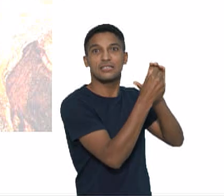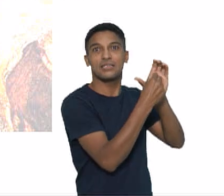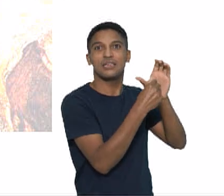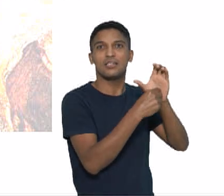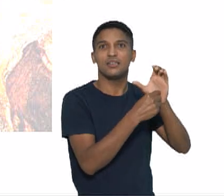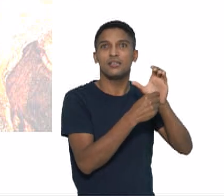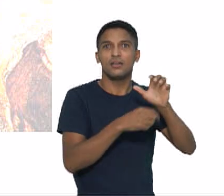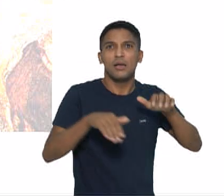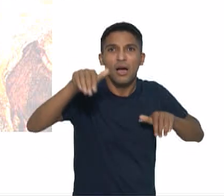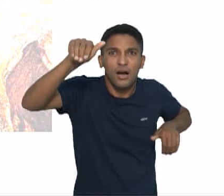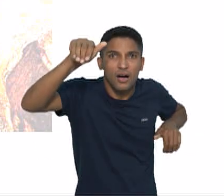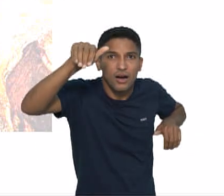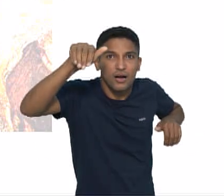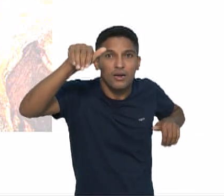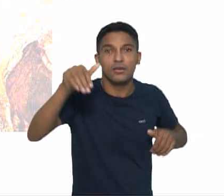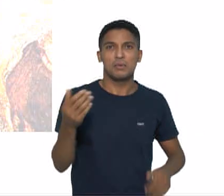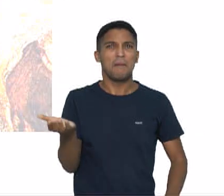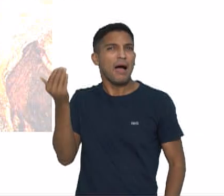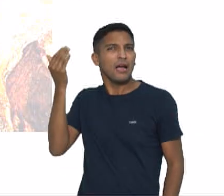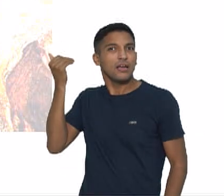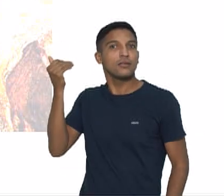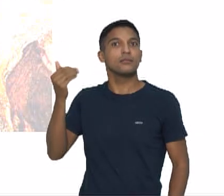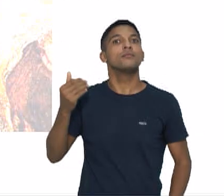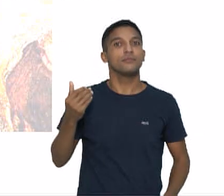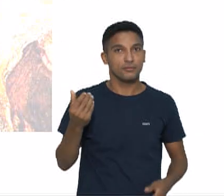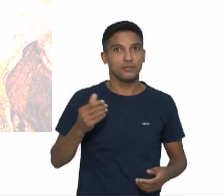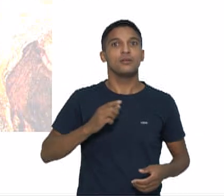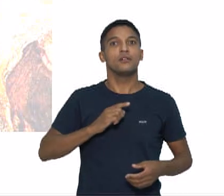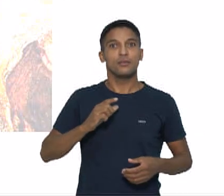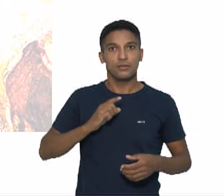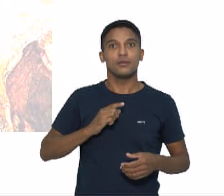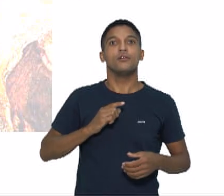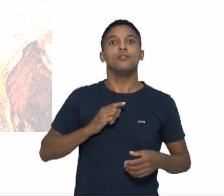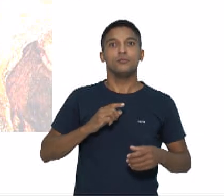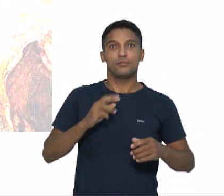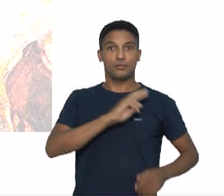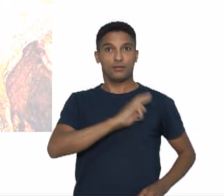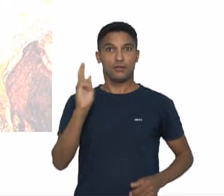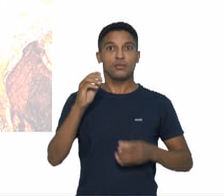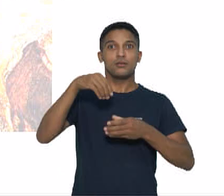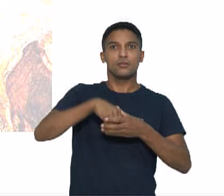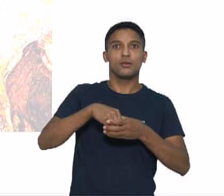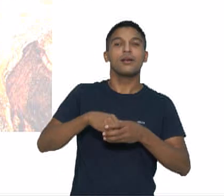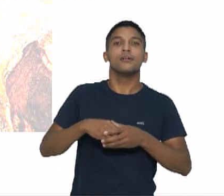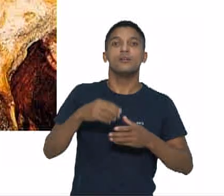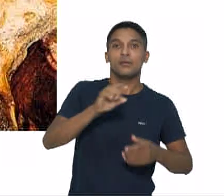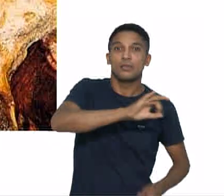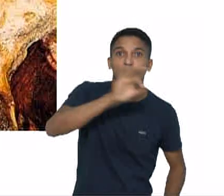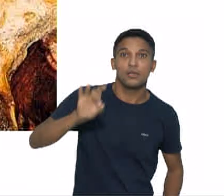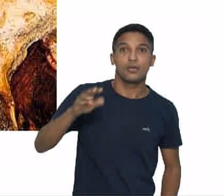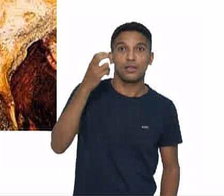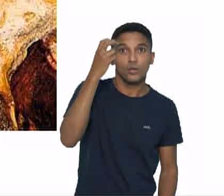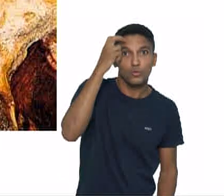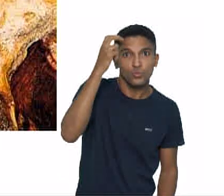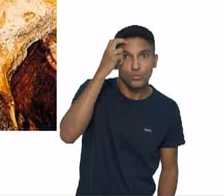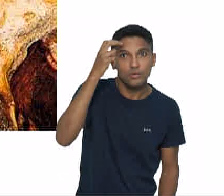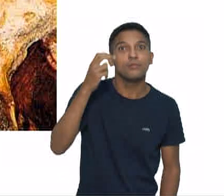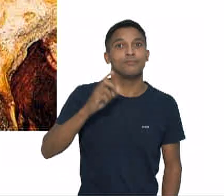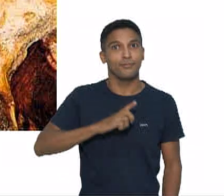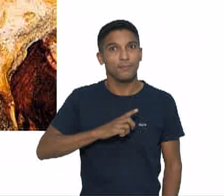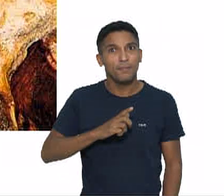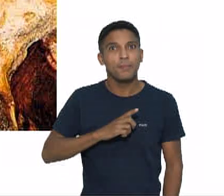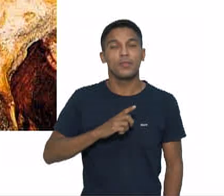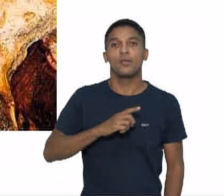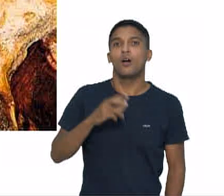cultura, desenhos com simbologias religiosas e ritualísticas são criadas. Olhem só, observem